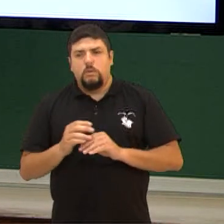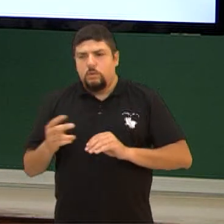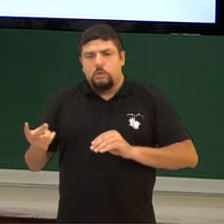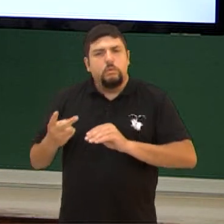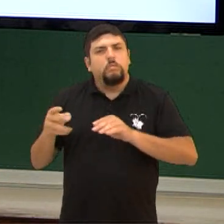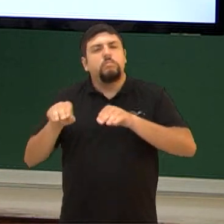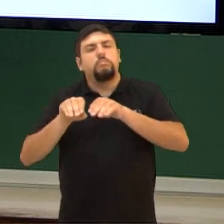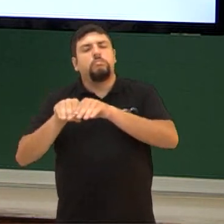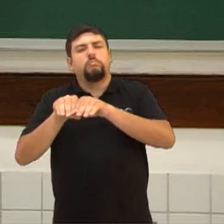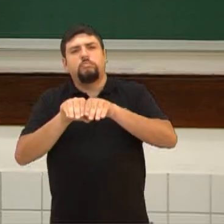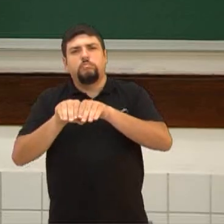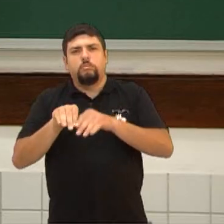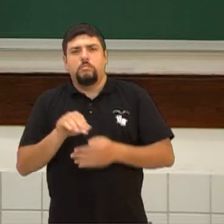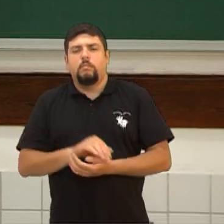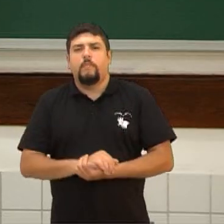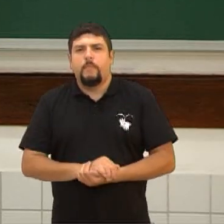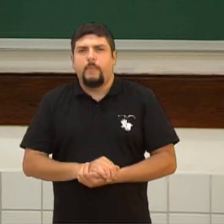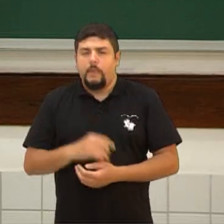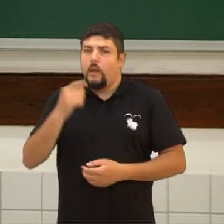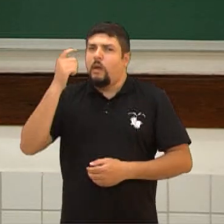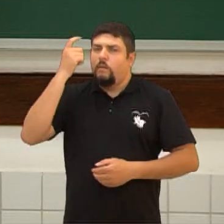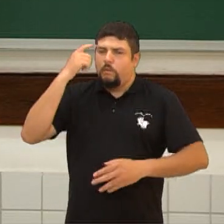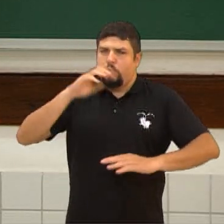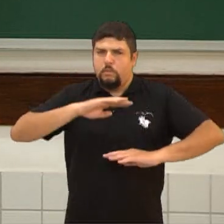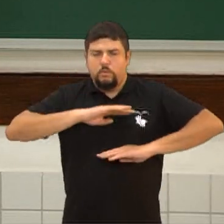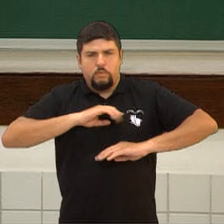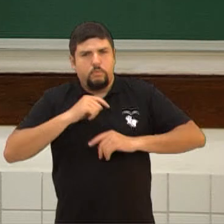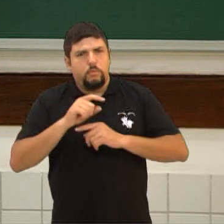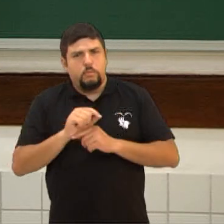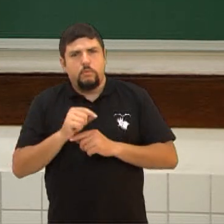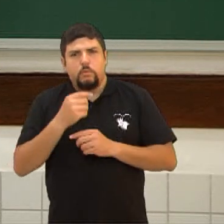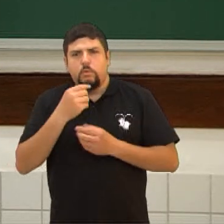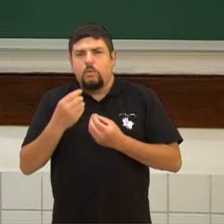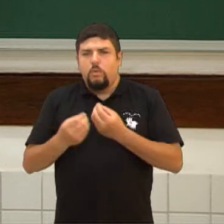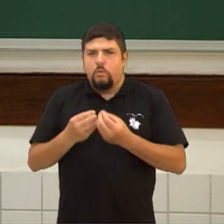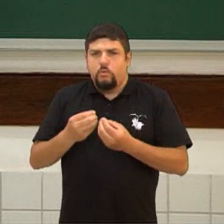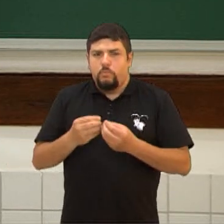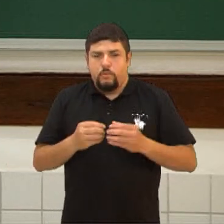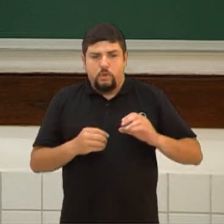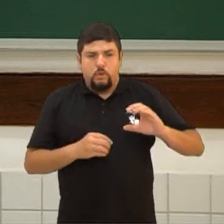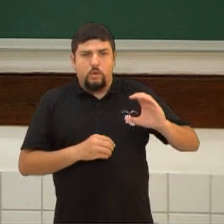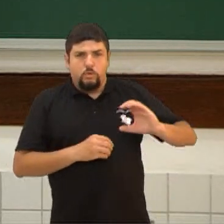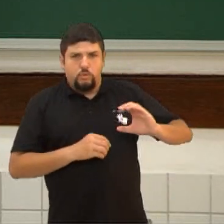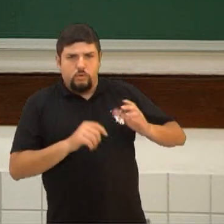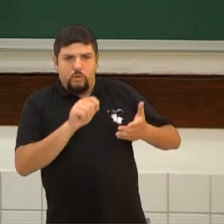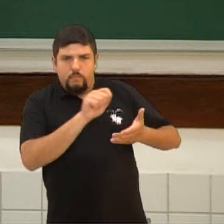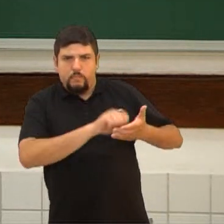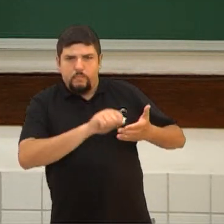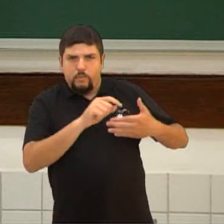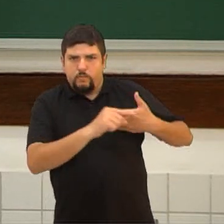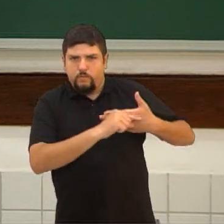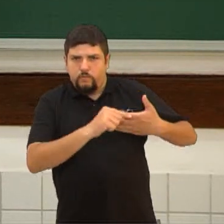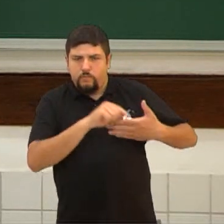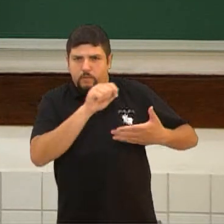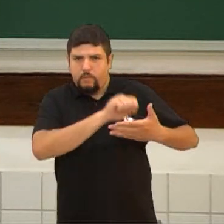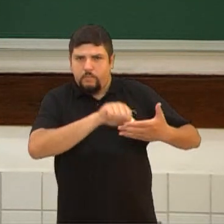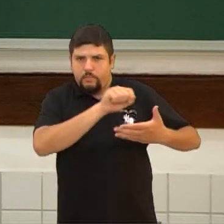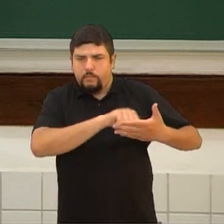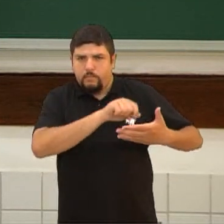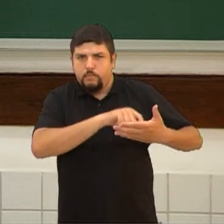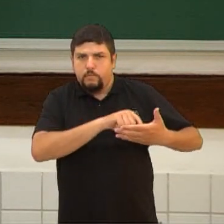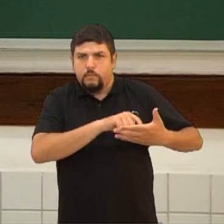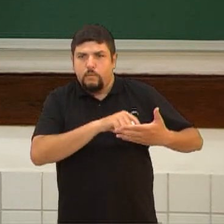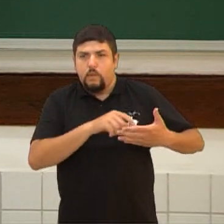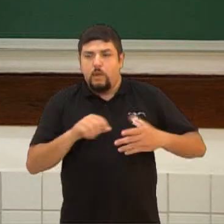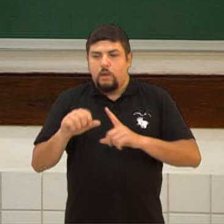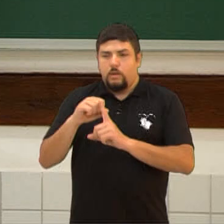pensa na situação que Charlotte Brontë criou na sociedade inglesa, totalmente patriarcal daquele